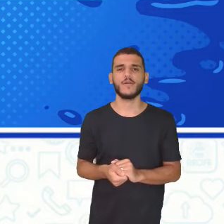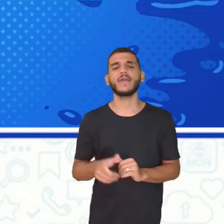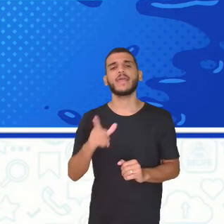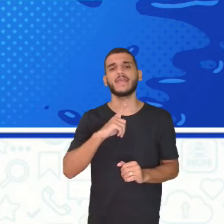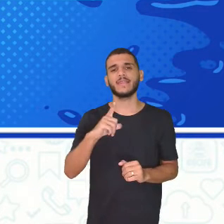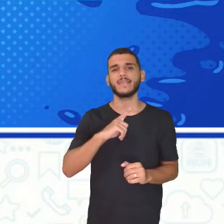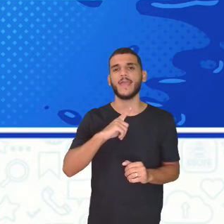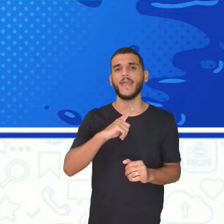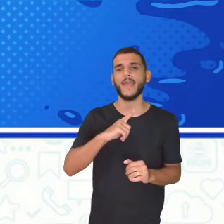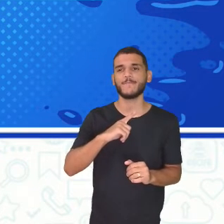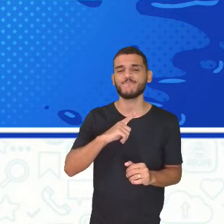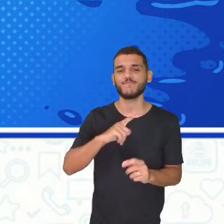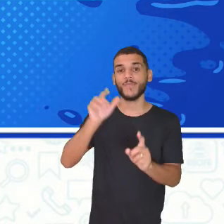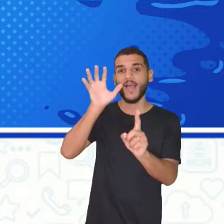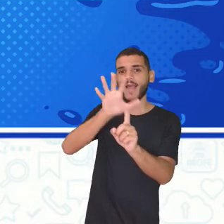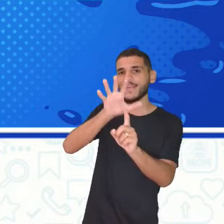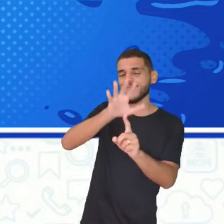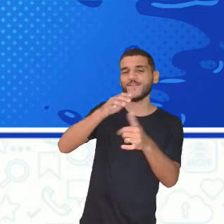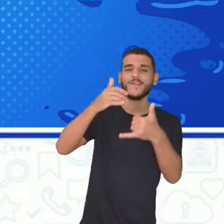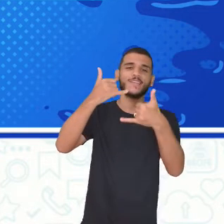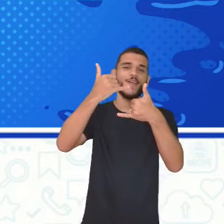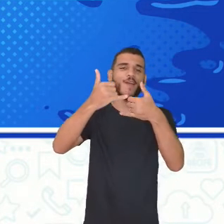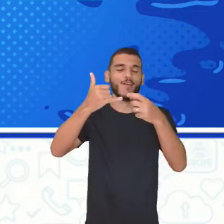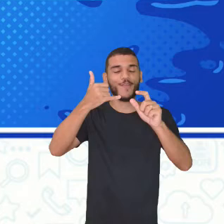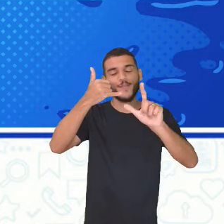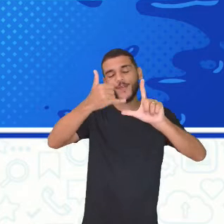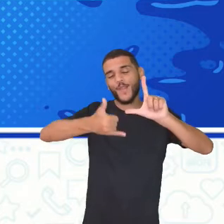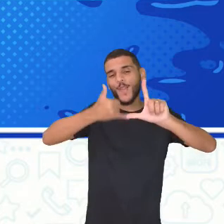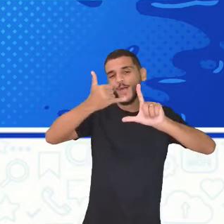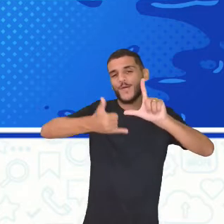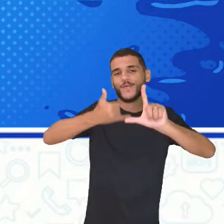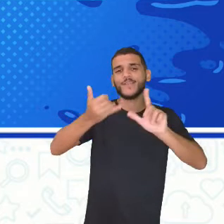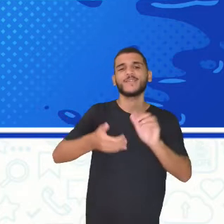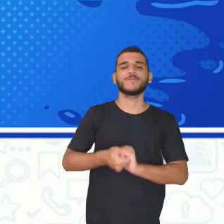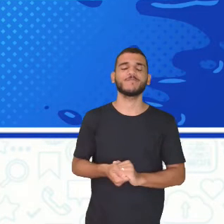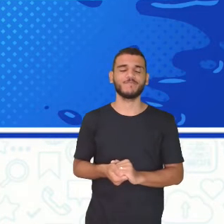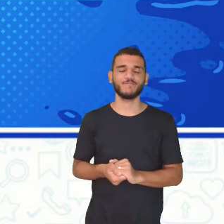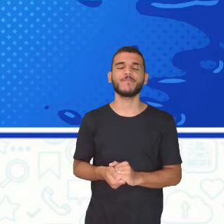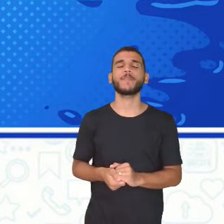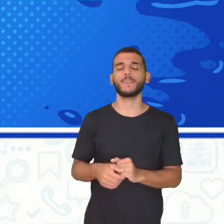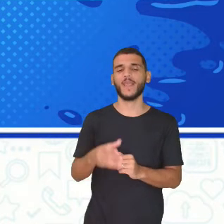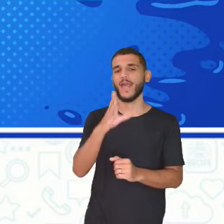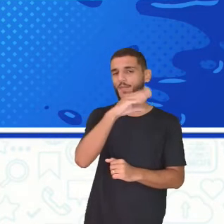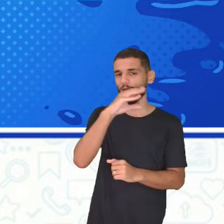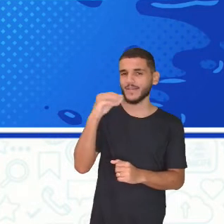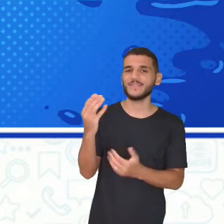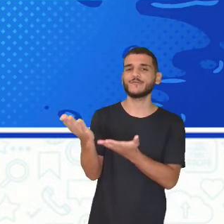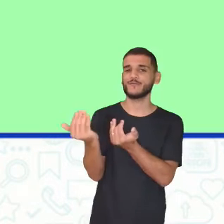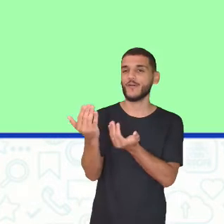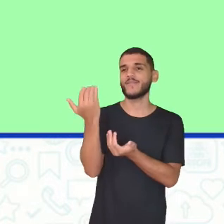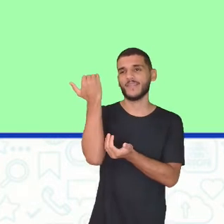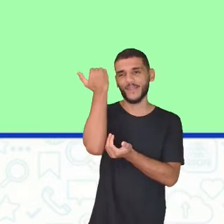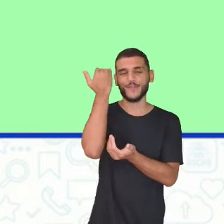através do lúdico, a atenção das crianças e adolescentes e até jovens e adultos.